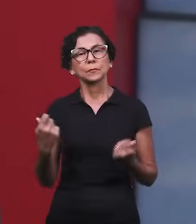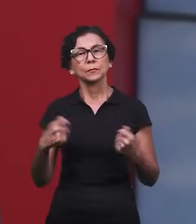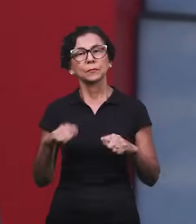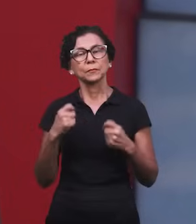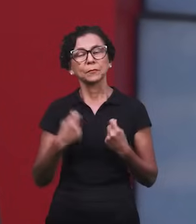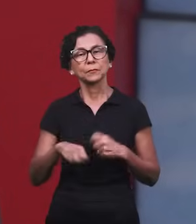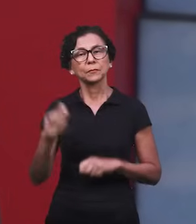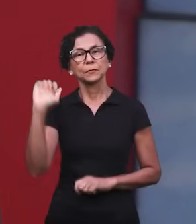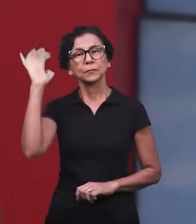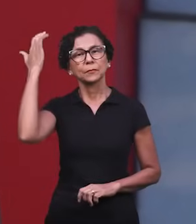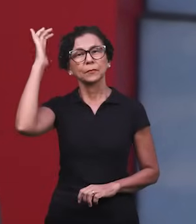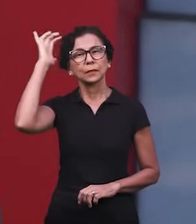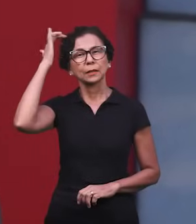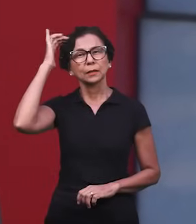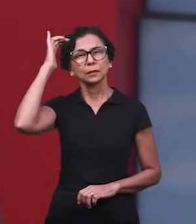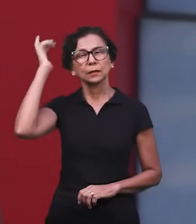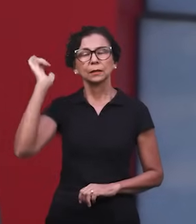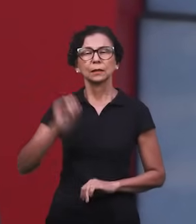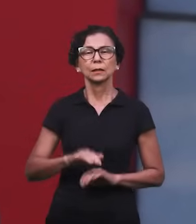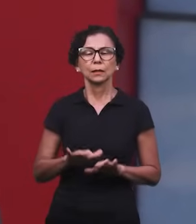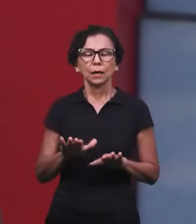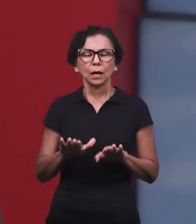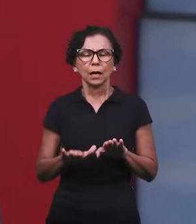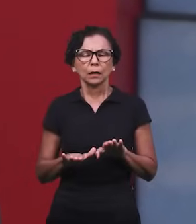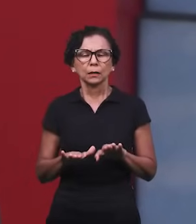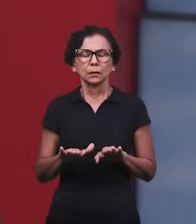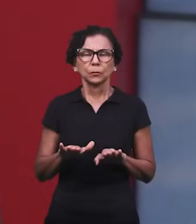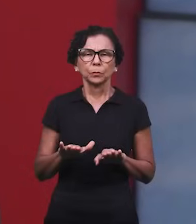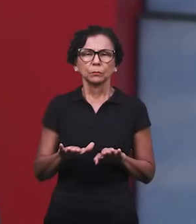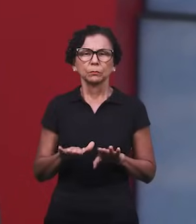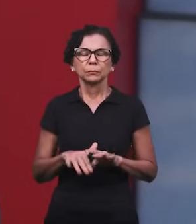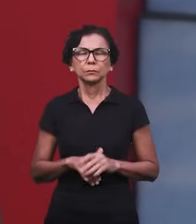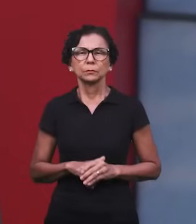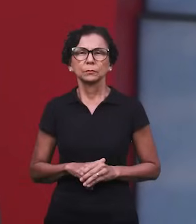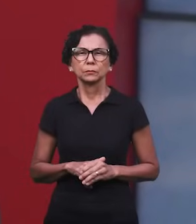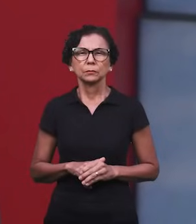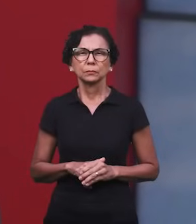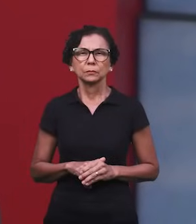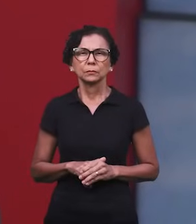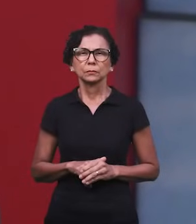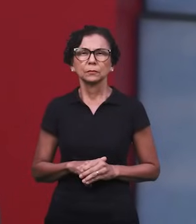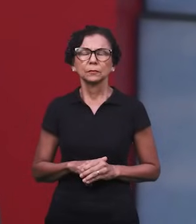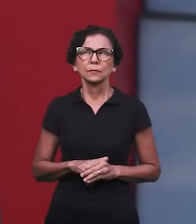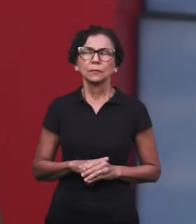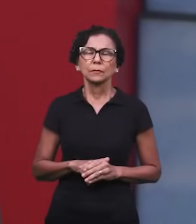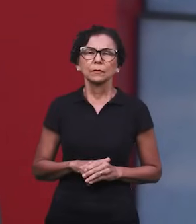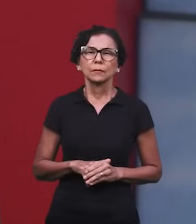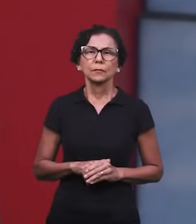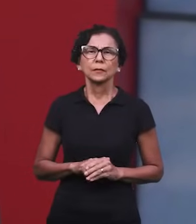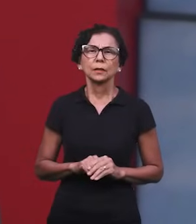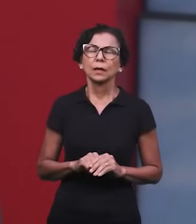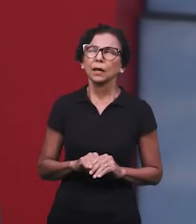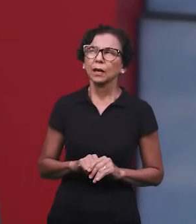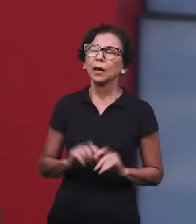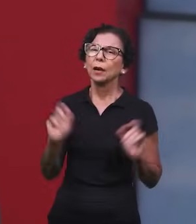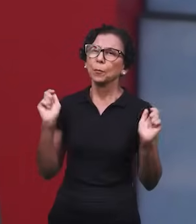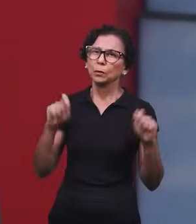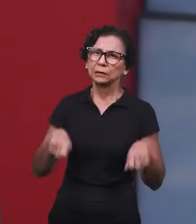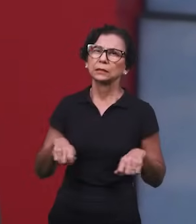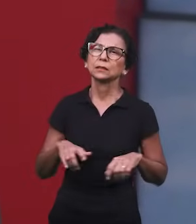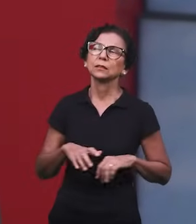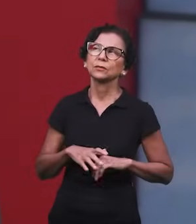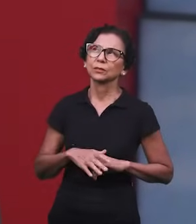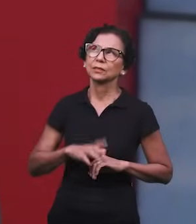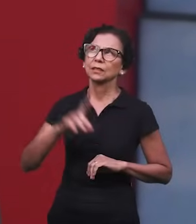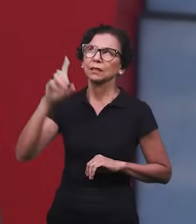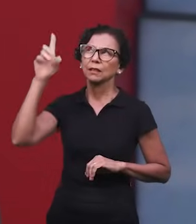para encontrar aquele equilíbrio. Muitas vezes é possível, e Deus abre as portas,